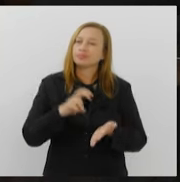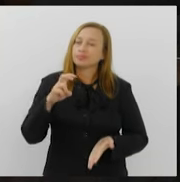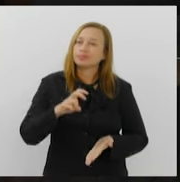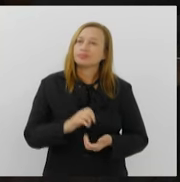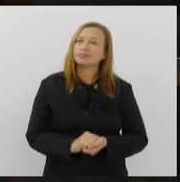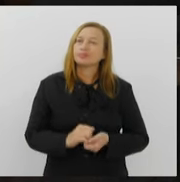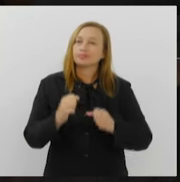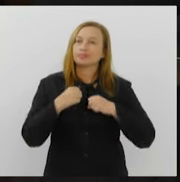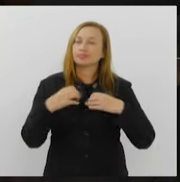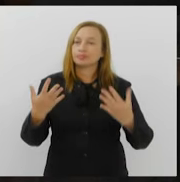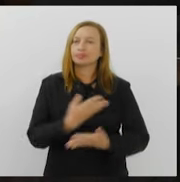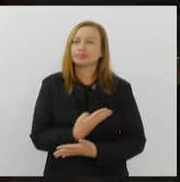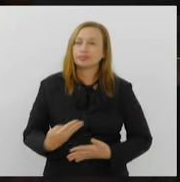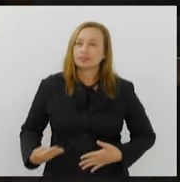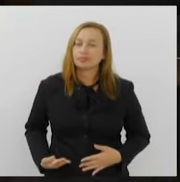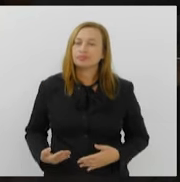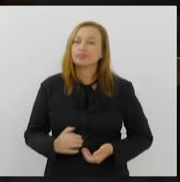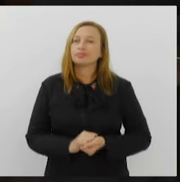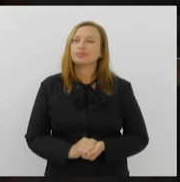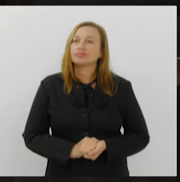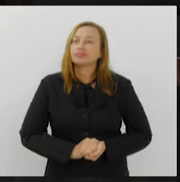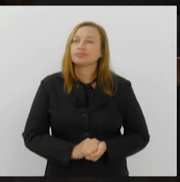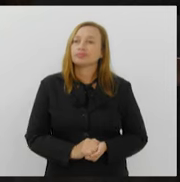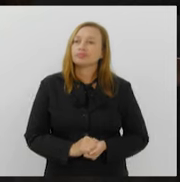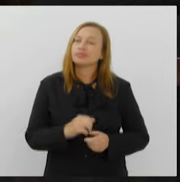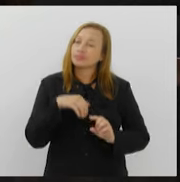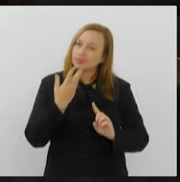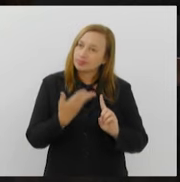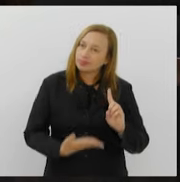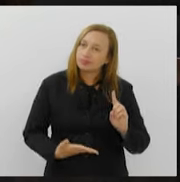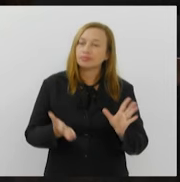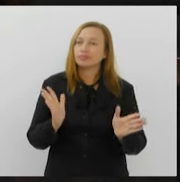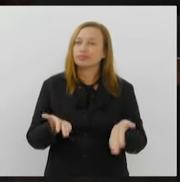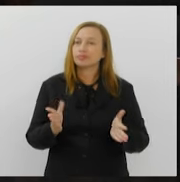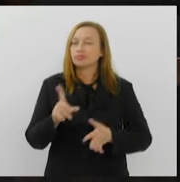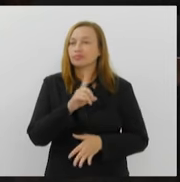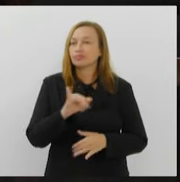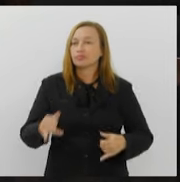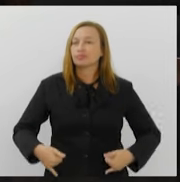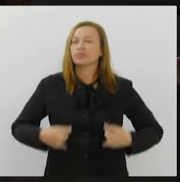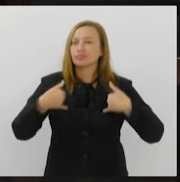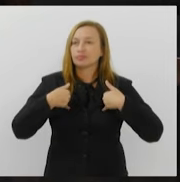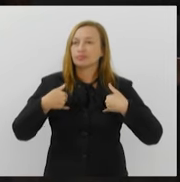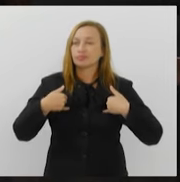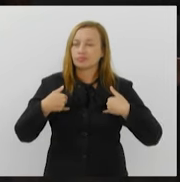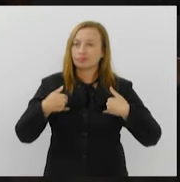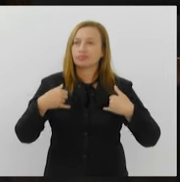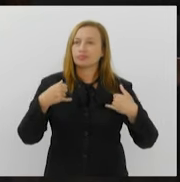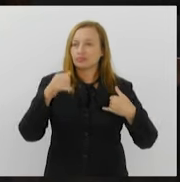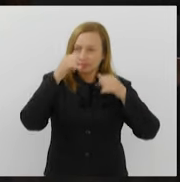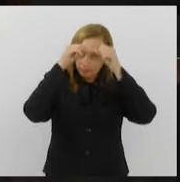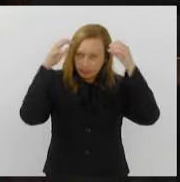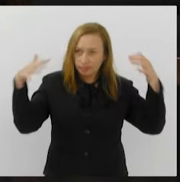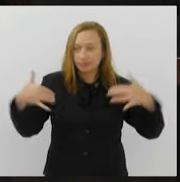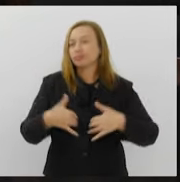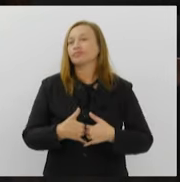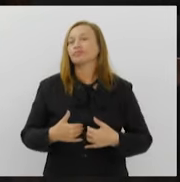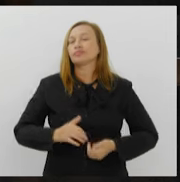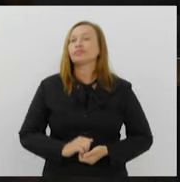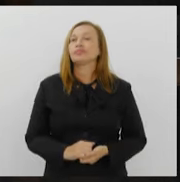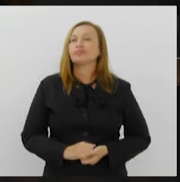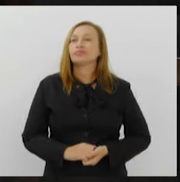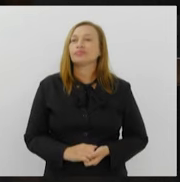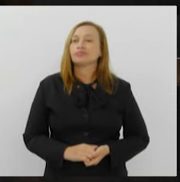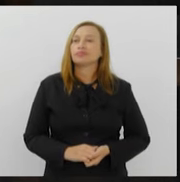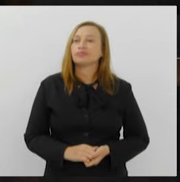na audiência pública que falamos, em homenagem hoje ao orgulho, ao Dia Internacional do Orgulho